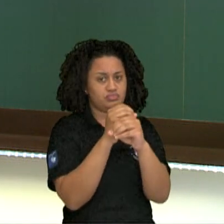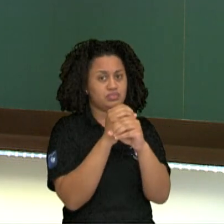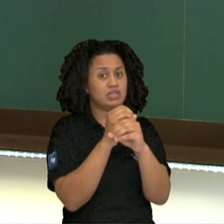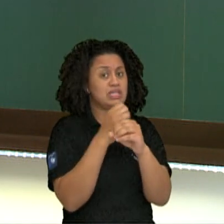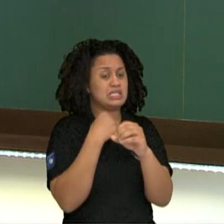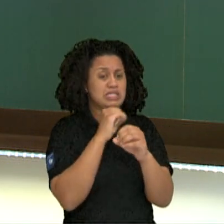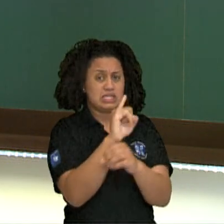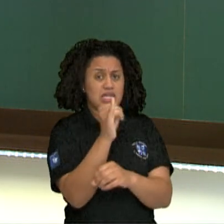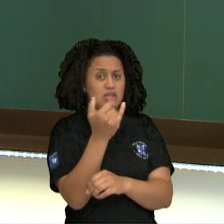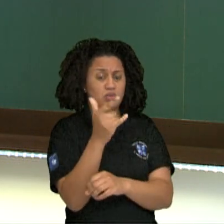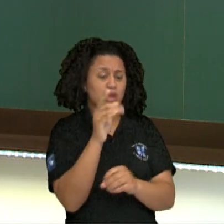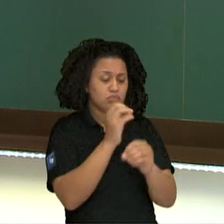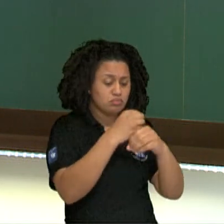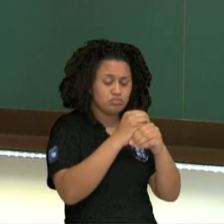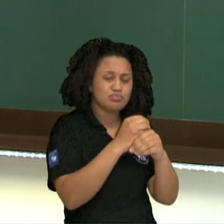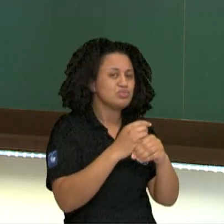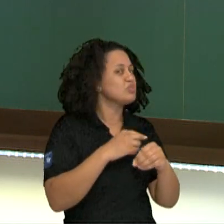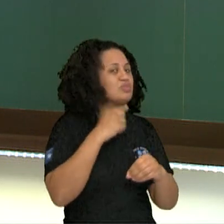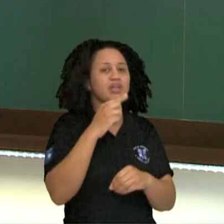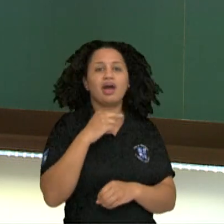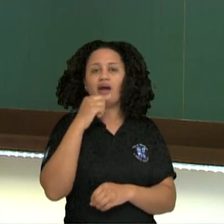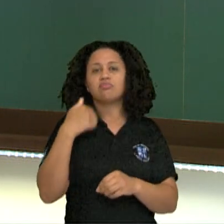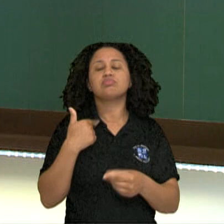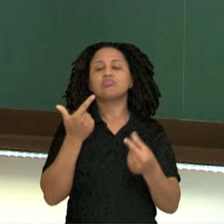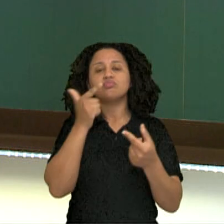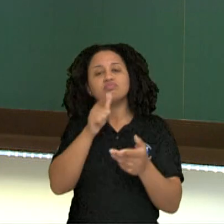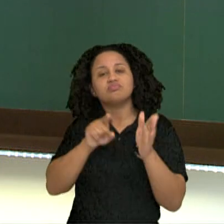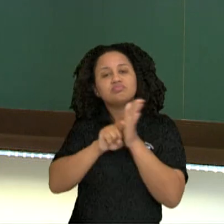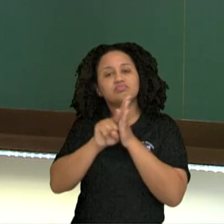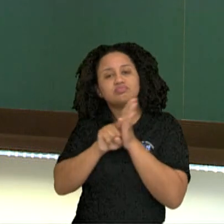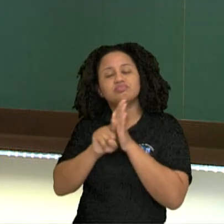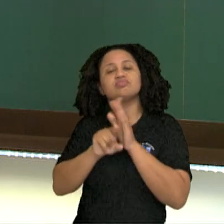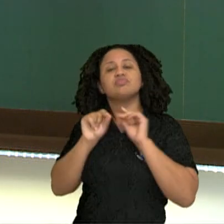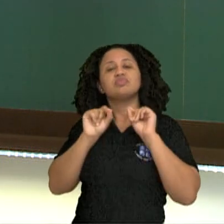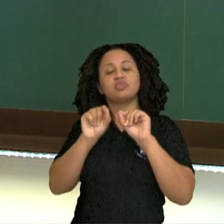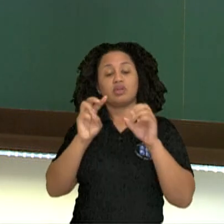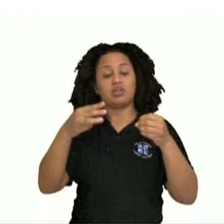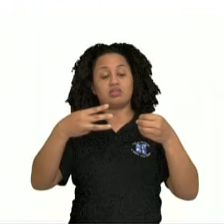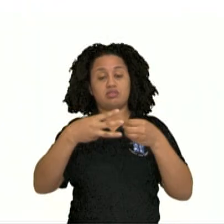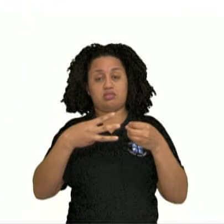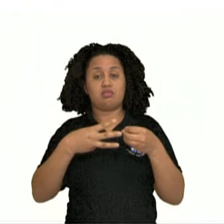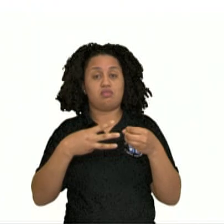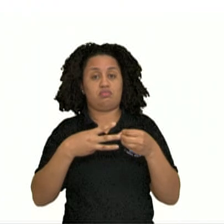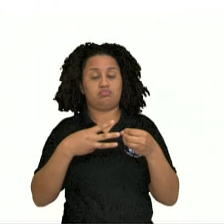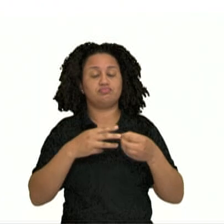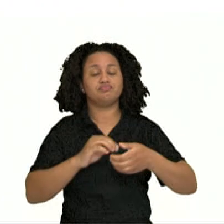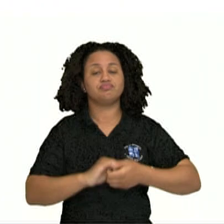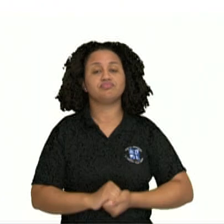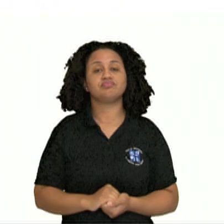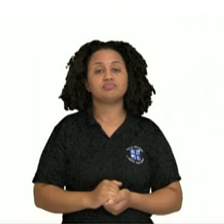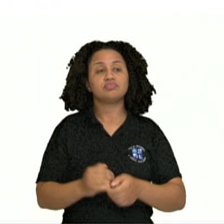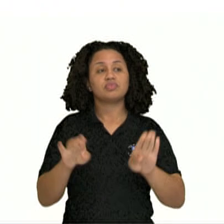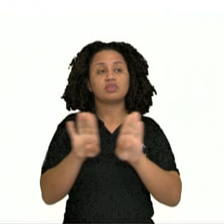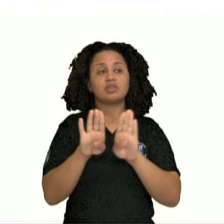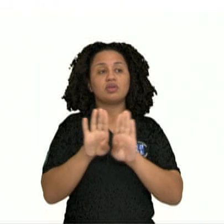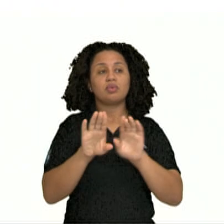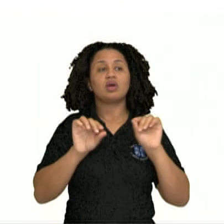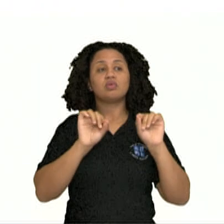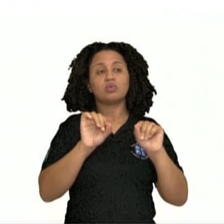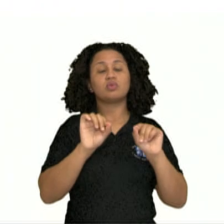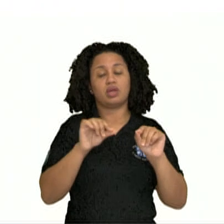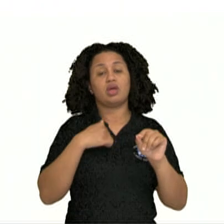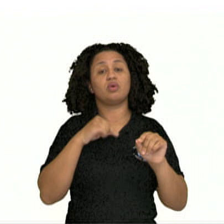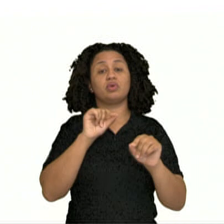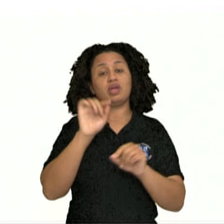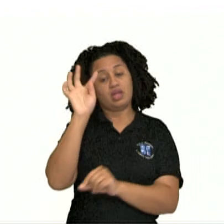microscópio nada seria possível é estudos é nenhum a respeito ali da célula abordar também sucintamente o que que